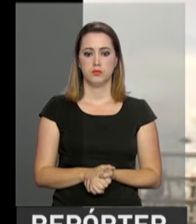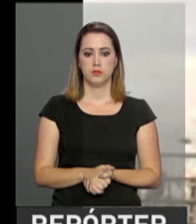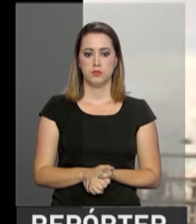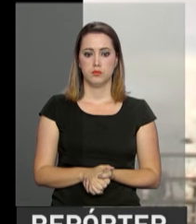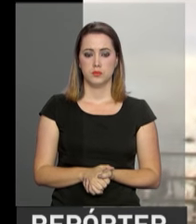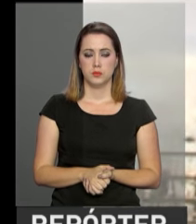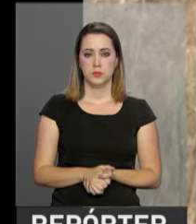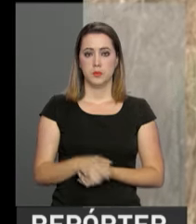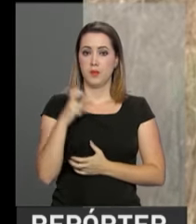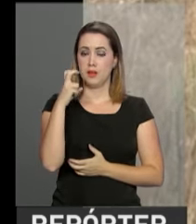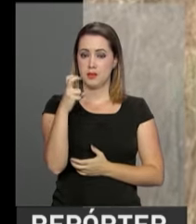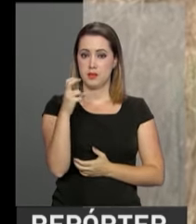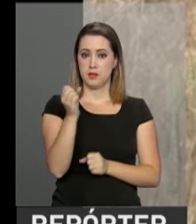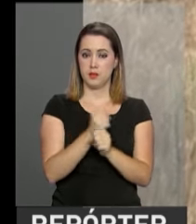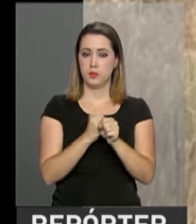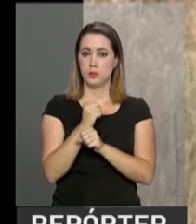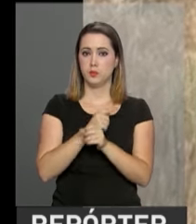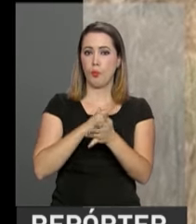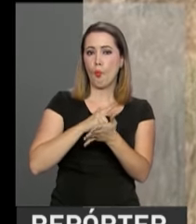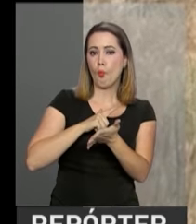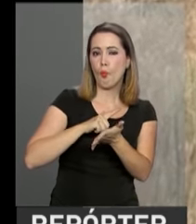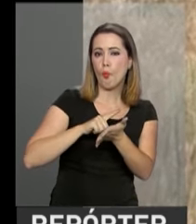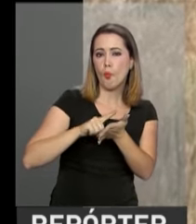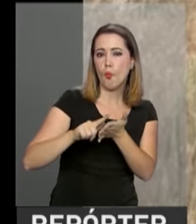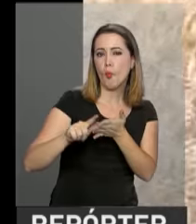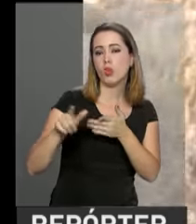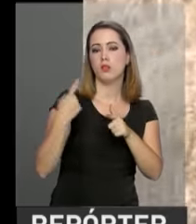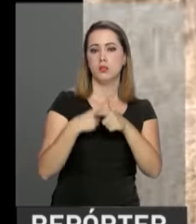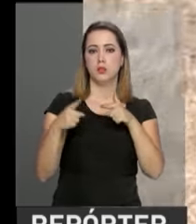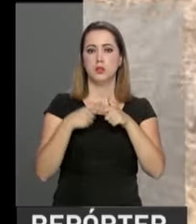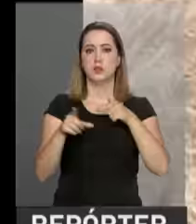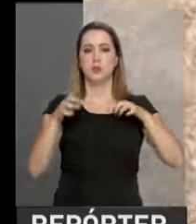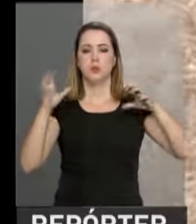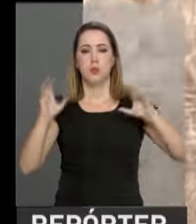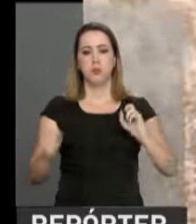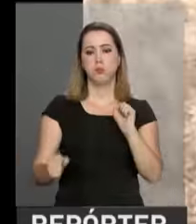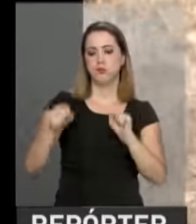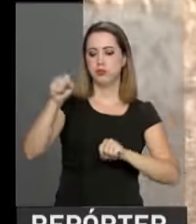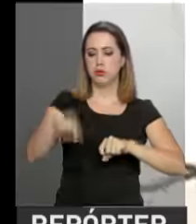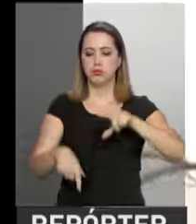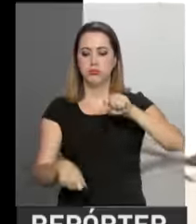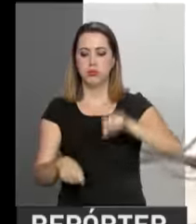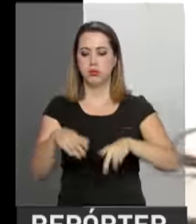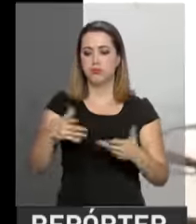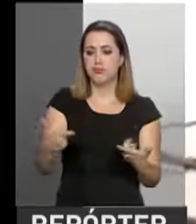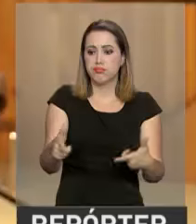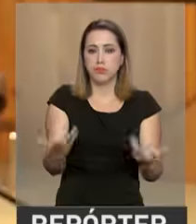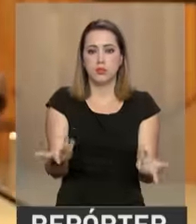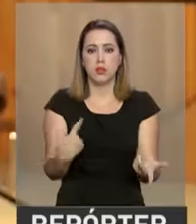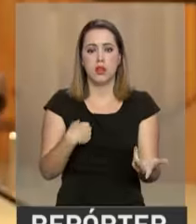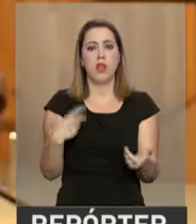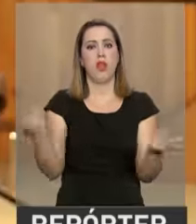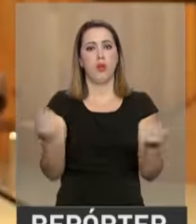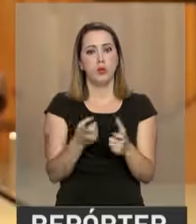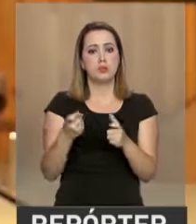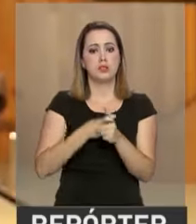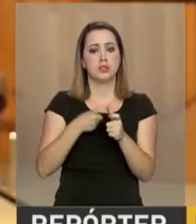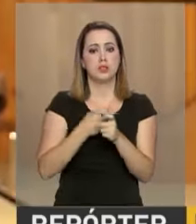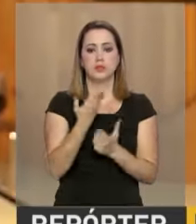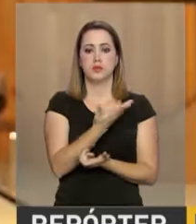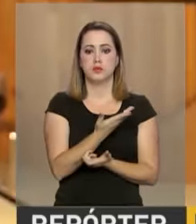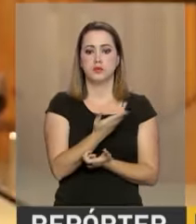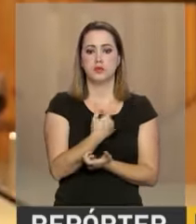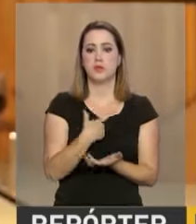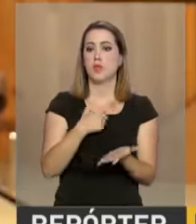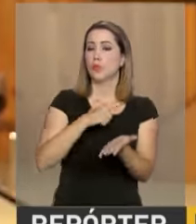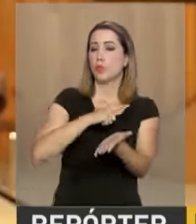Os 5 anos de seca prejudicaram a produção em vários locais do Nordeste e causaram endividamento. Essa seca tem